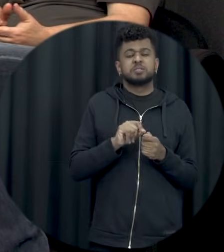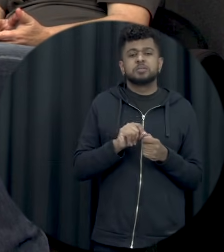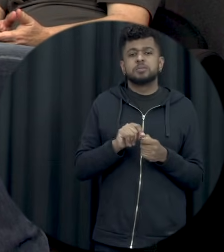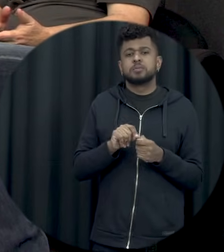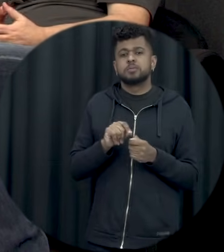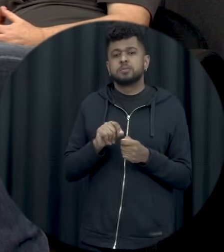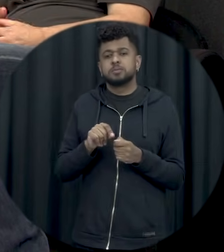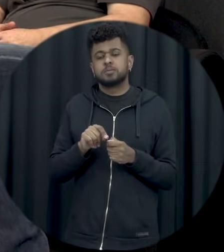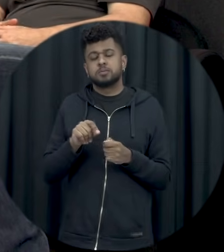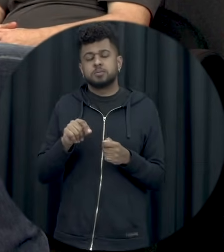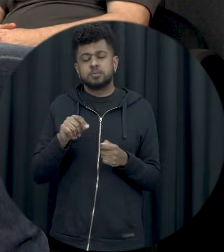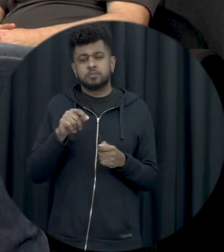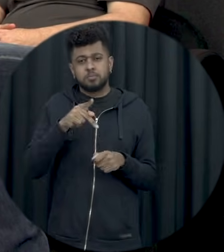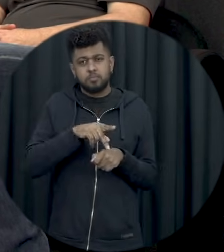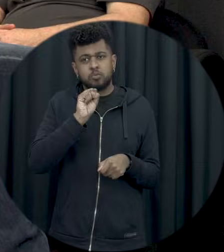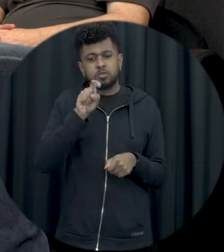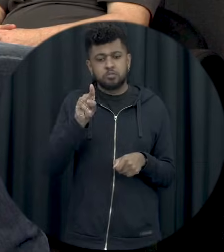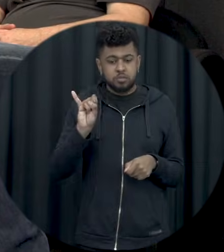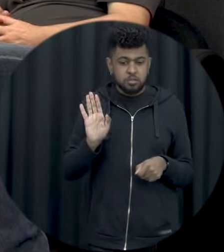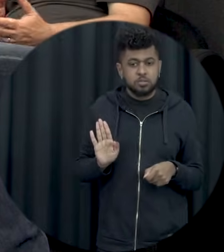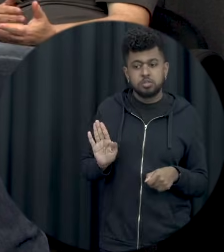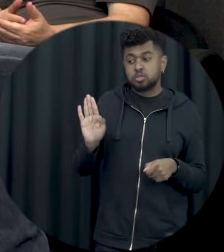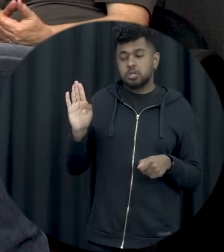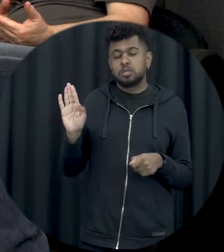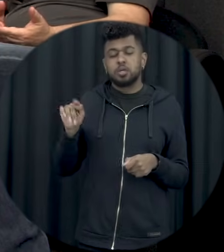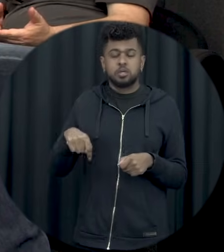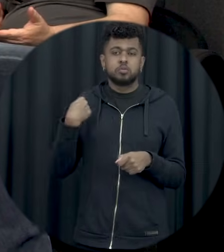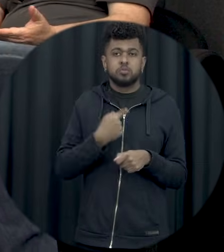pós-graduação, se você se candidatar aqui no nosso programa, que é o